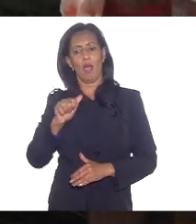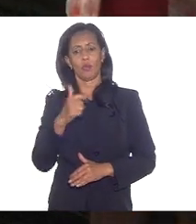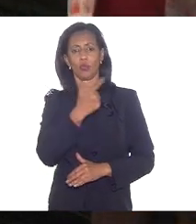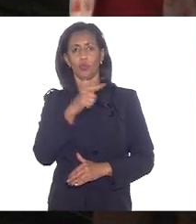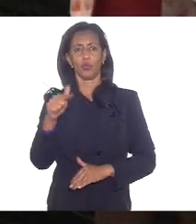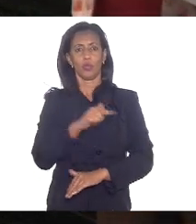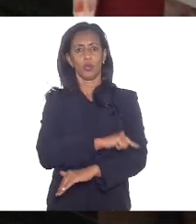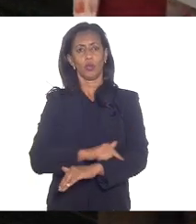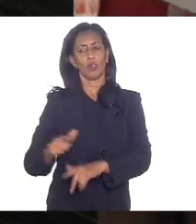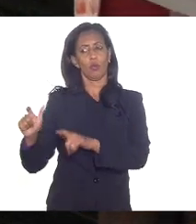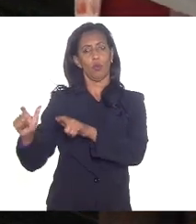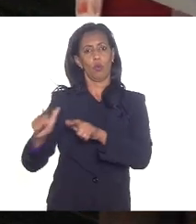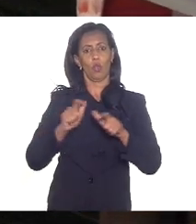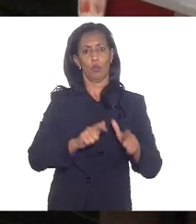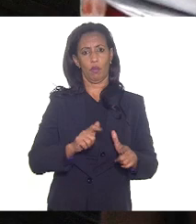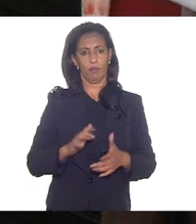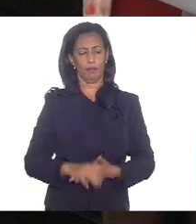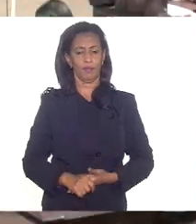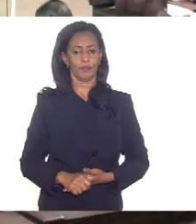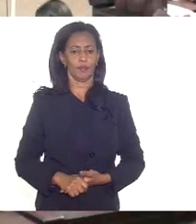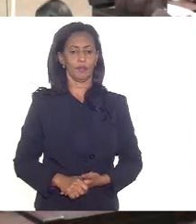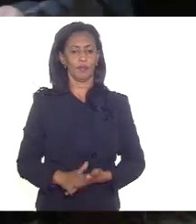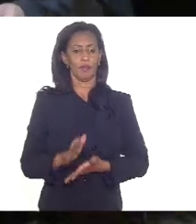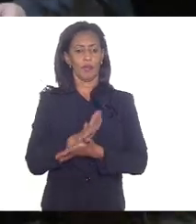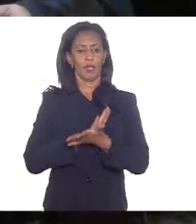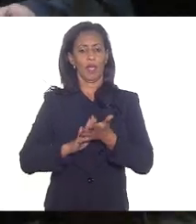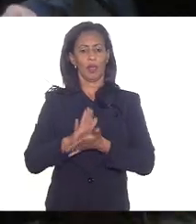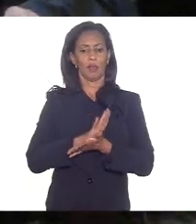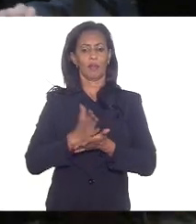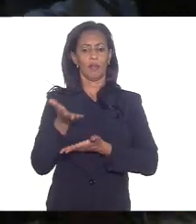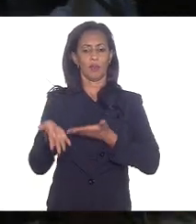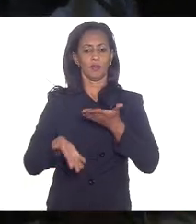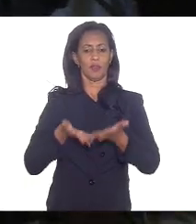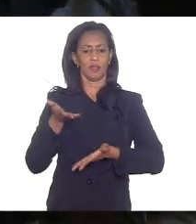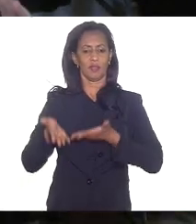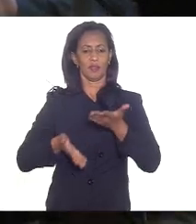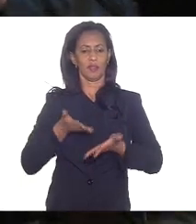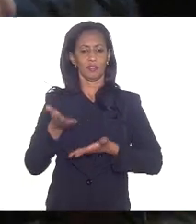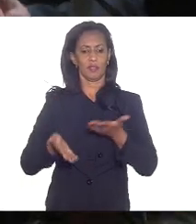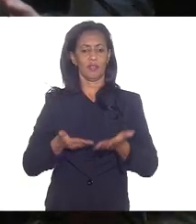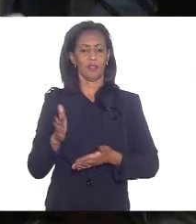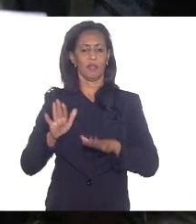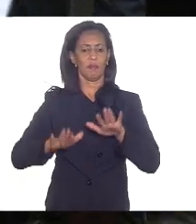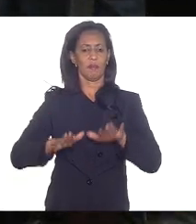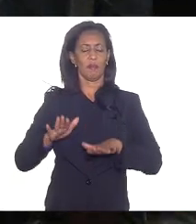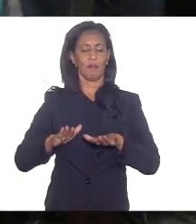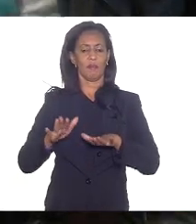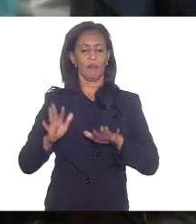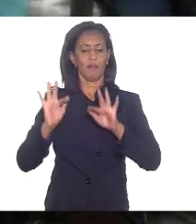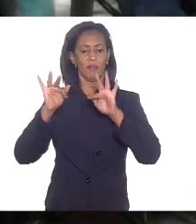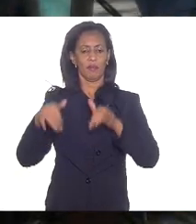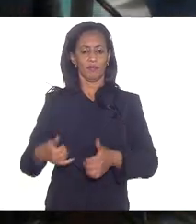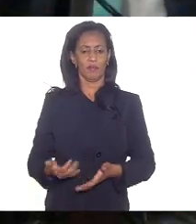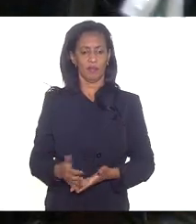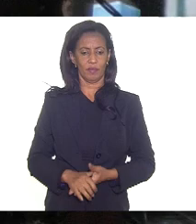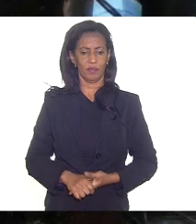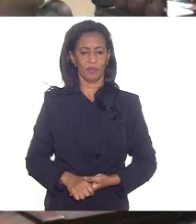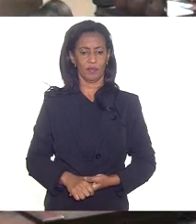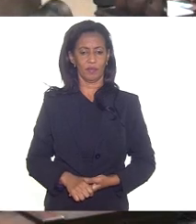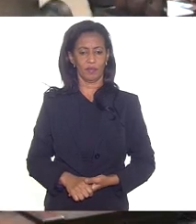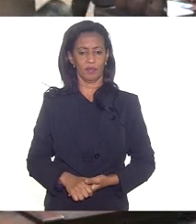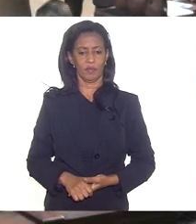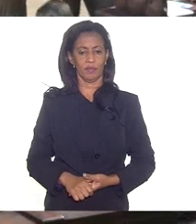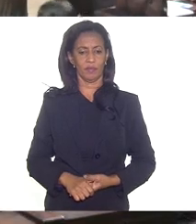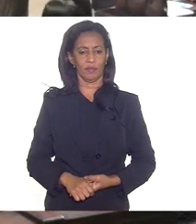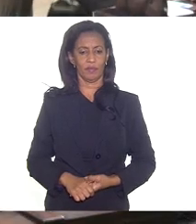em qualquer lugar. Nada mais a tratar na quarta sessão extraordinária, mesmo está. Presidente, eu respeitei o senhor quando o senhor pediu